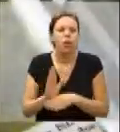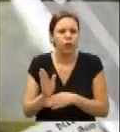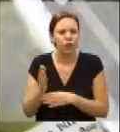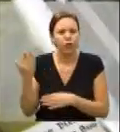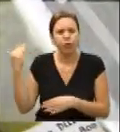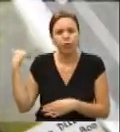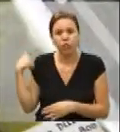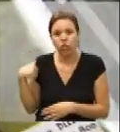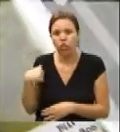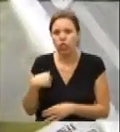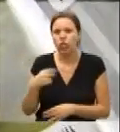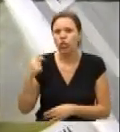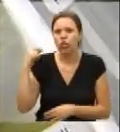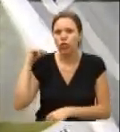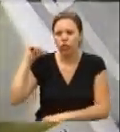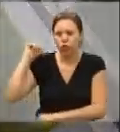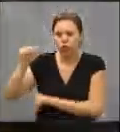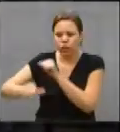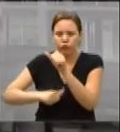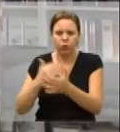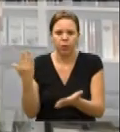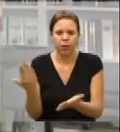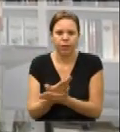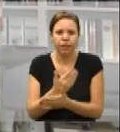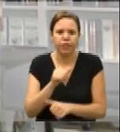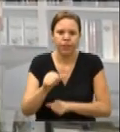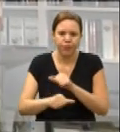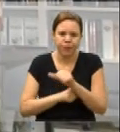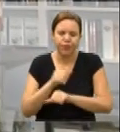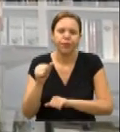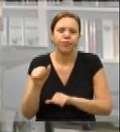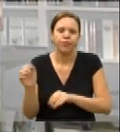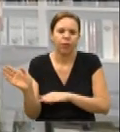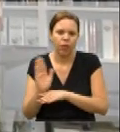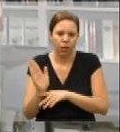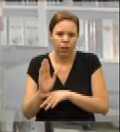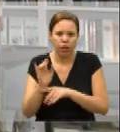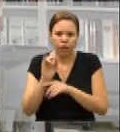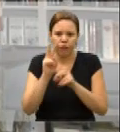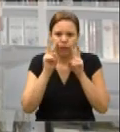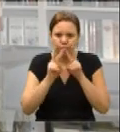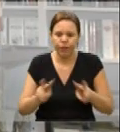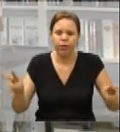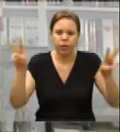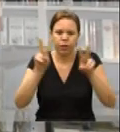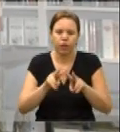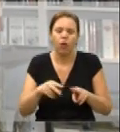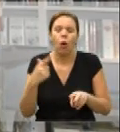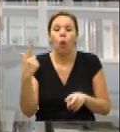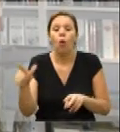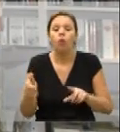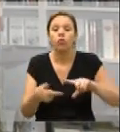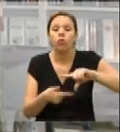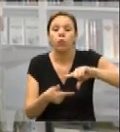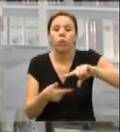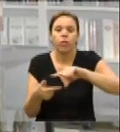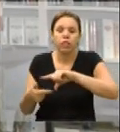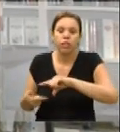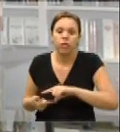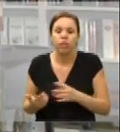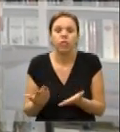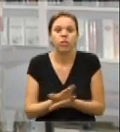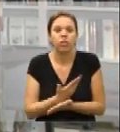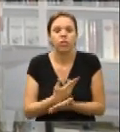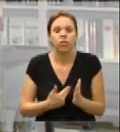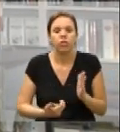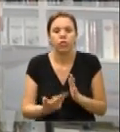antigo que transforma, né, esse livro para mídia e audiovisual. Mais algum quadrinho pra gente fechar? Sim,